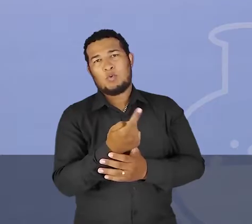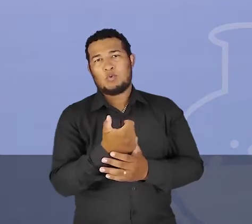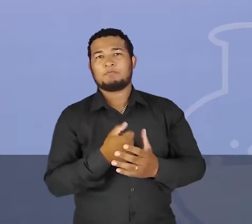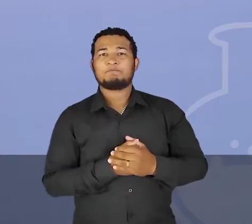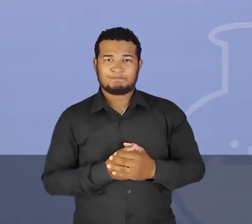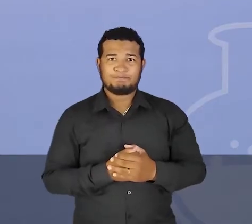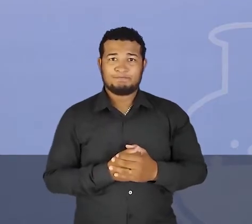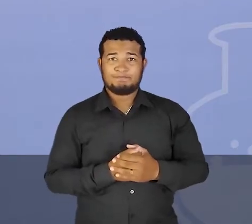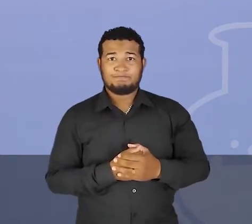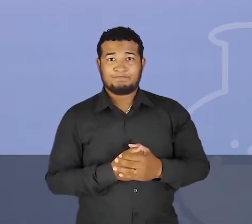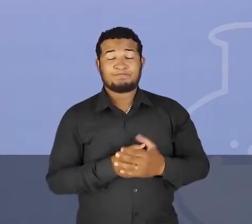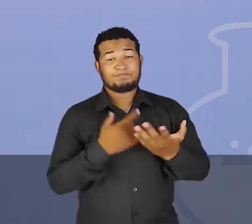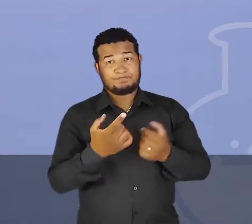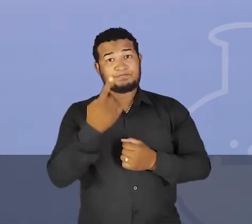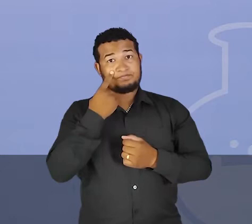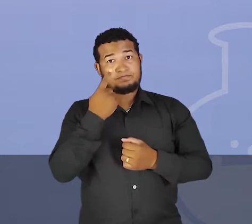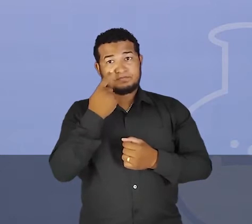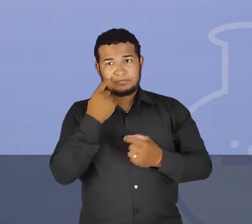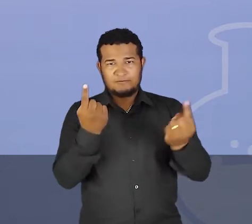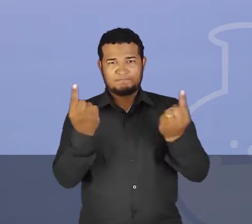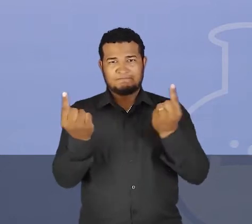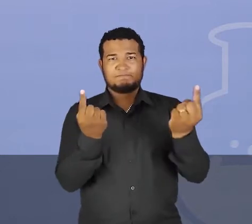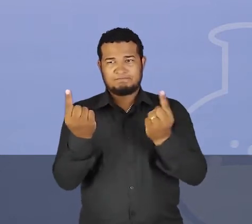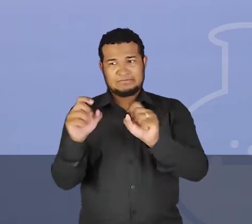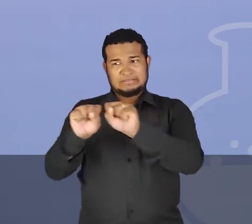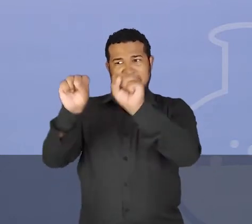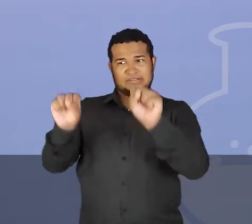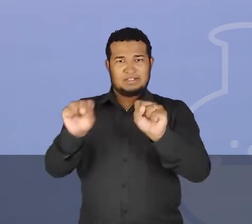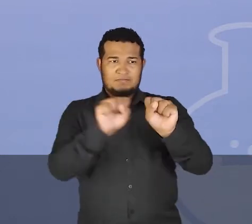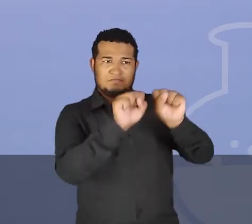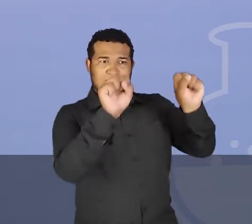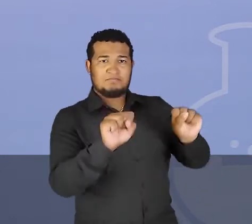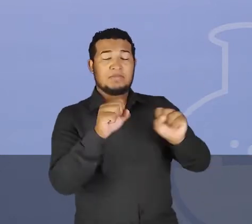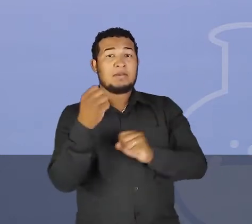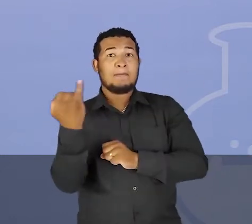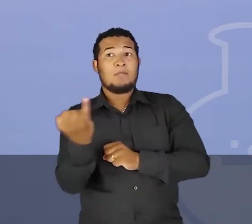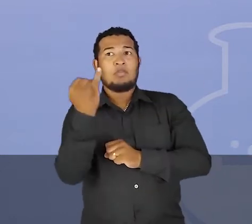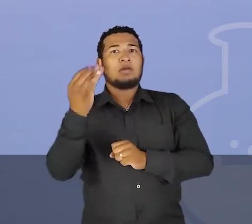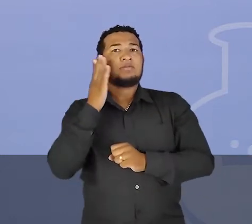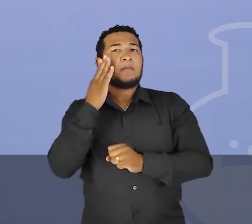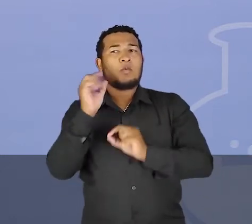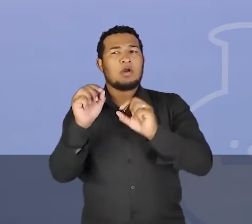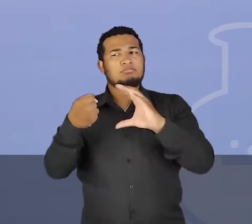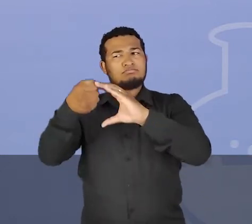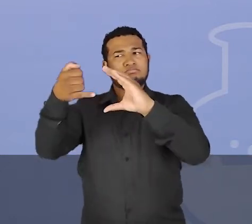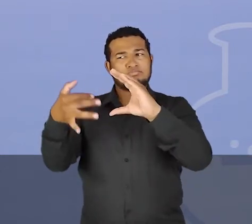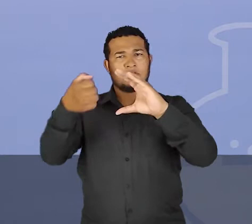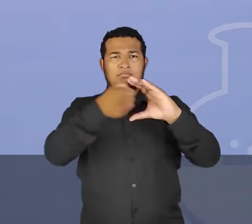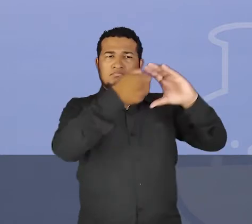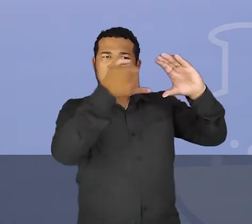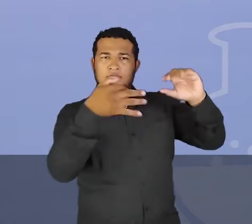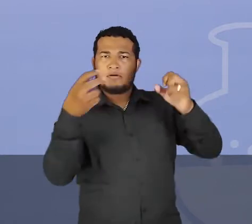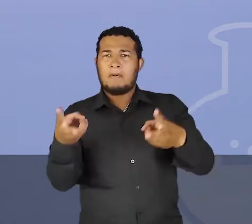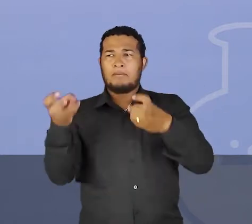comigo, pessoal. Veja bem, esses dois sistemas é muito importante a gente começar a caracterizá-los, tá? Porque